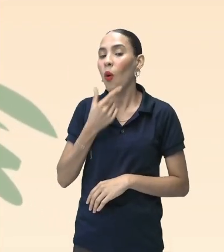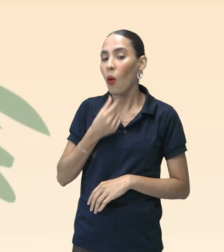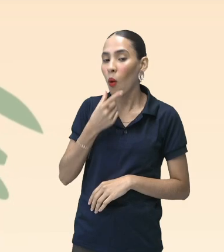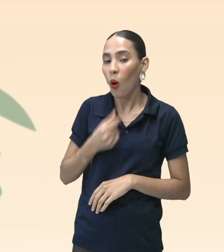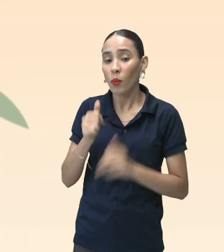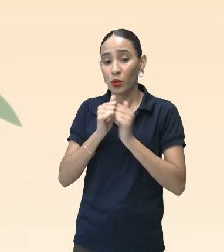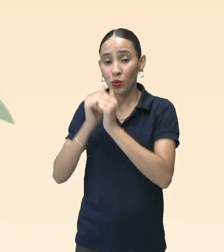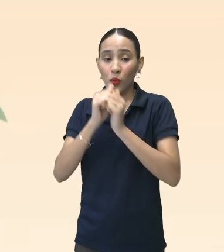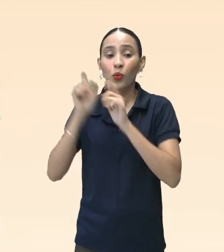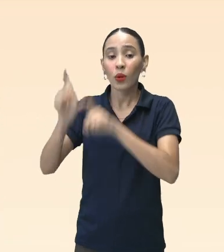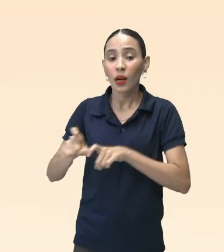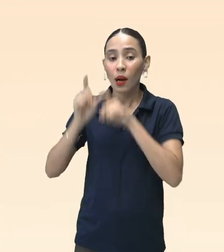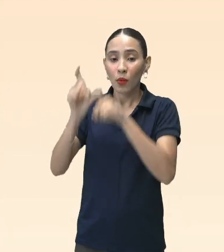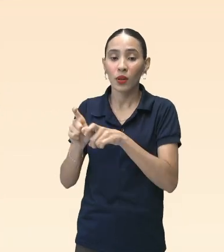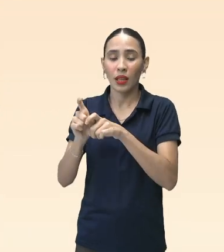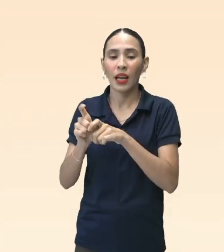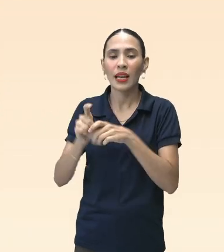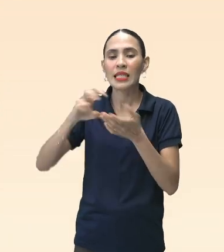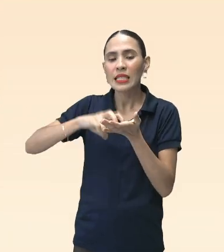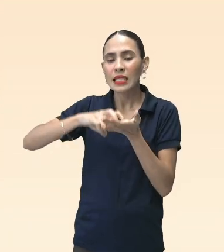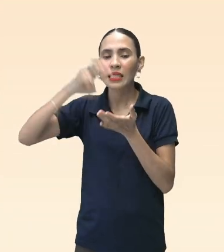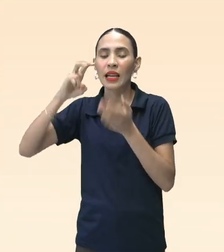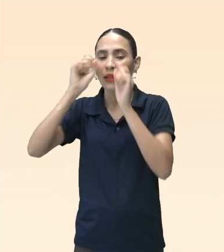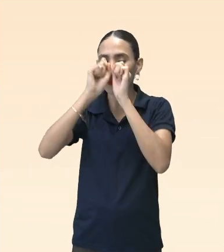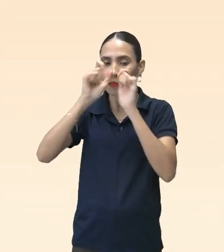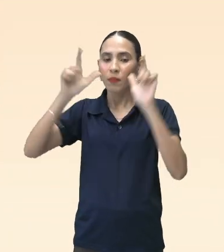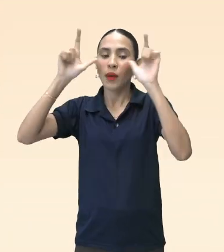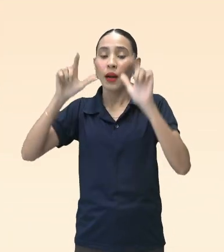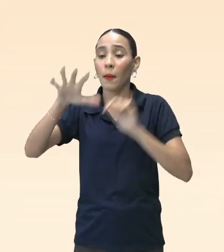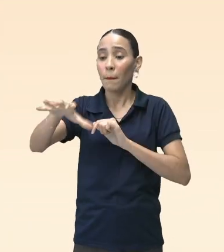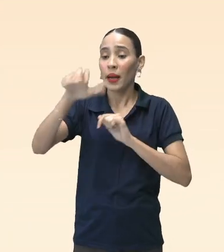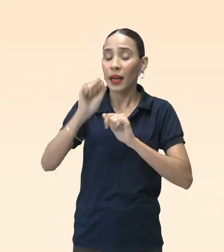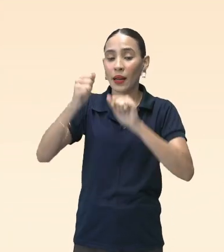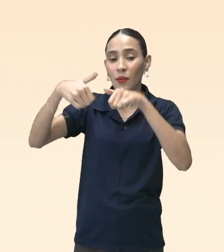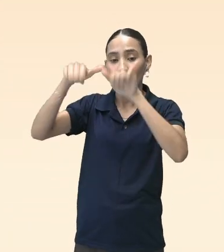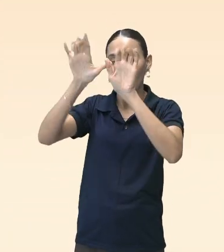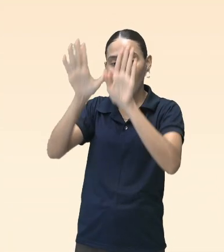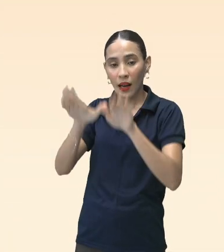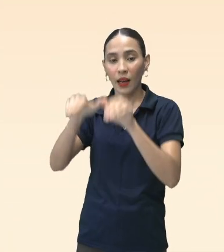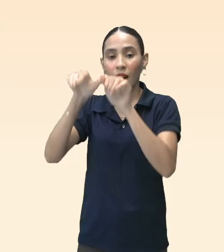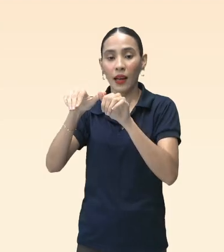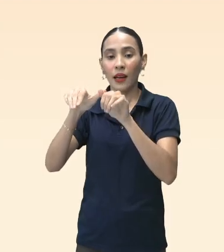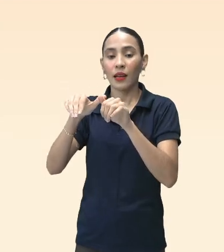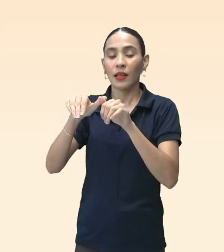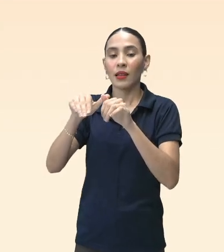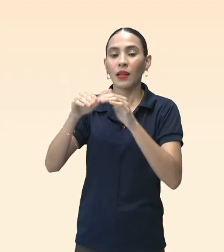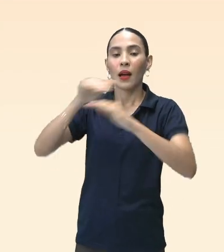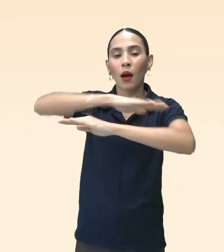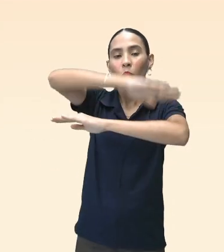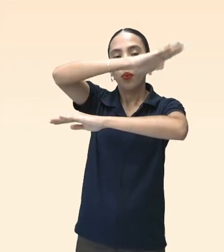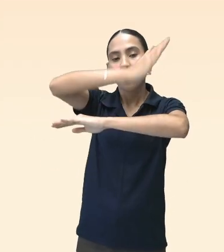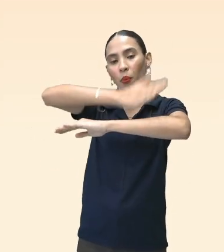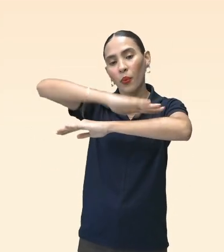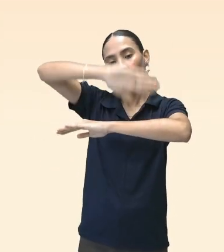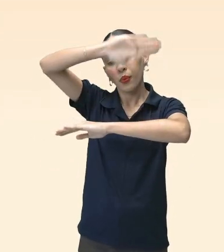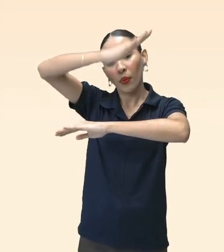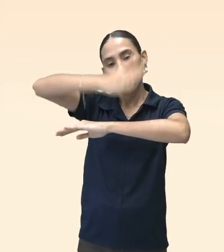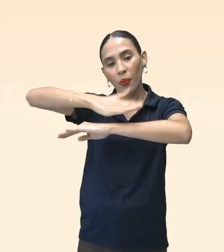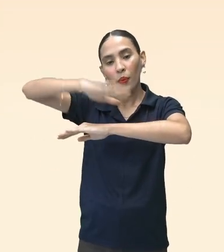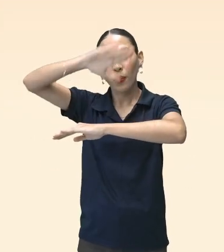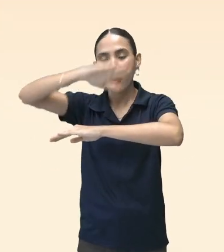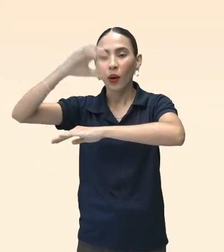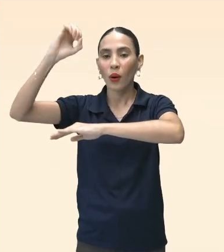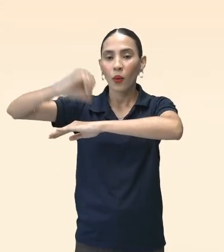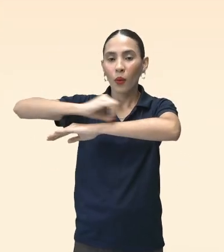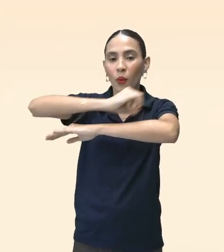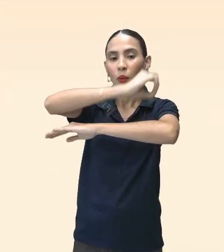e o camponês se levantaram bem cedo. Pegaram a águia e levaram-na para o alto de uma montanha. O sol